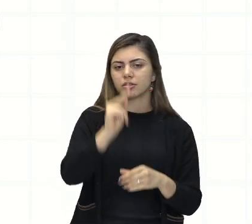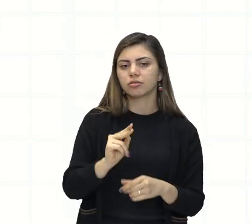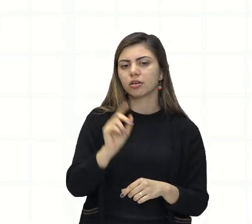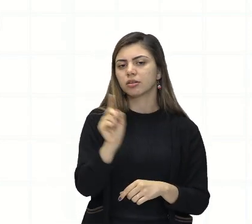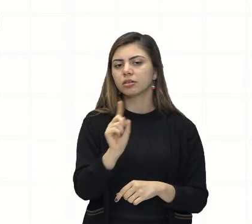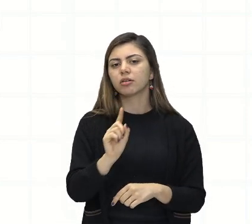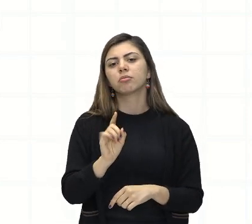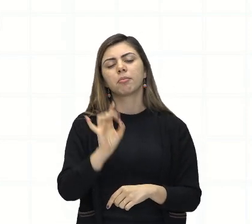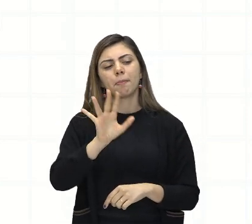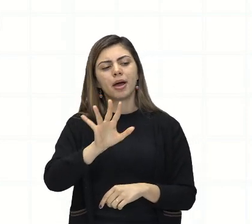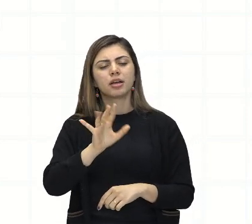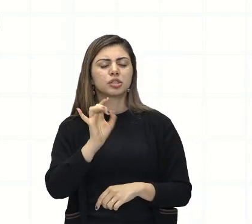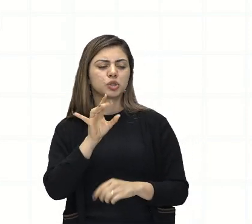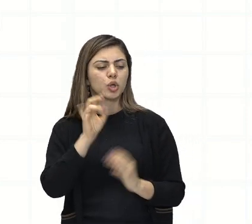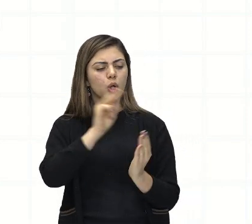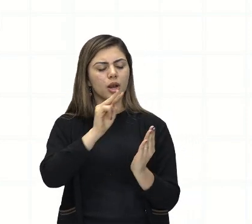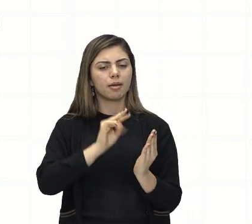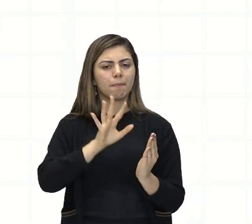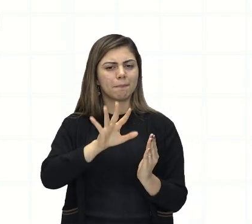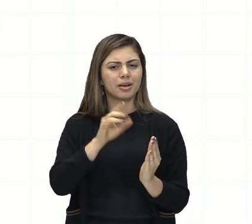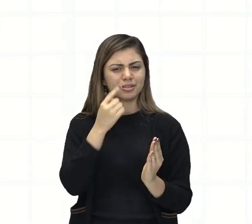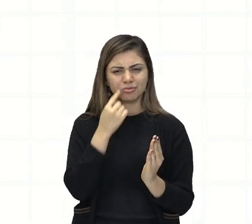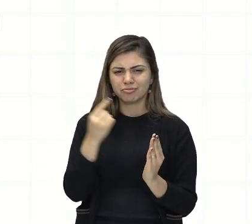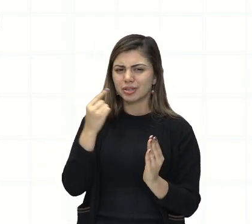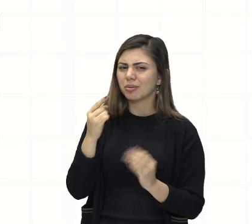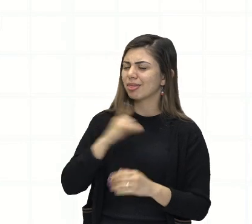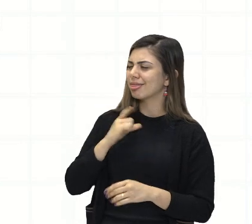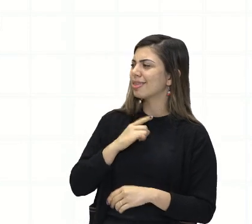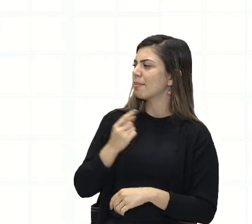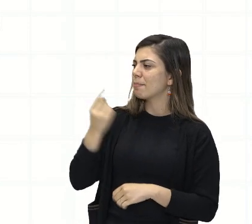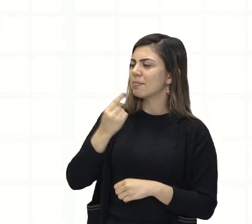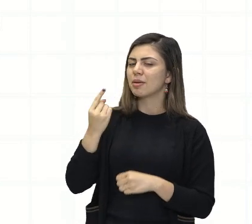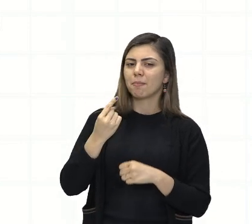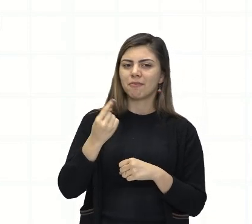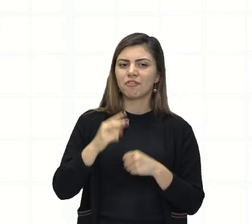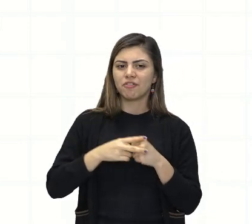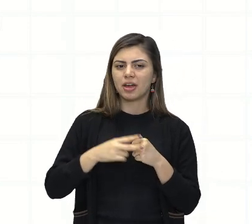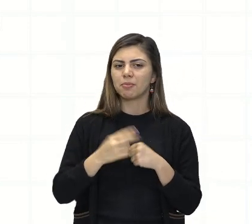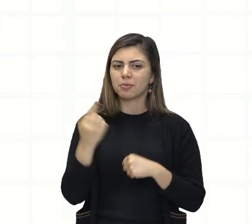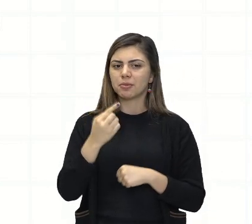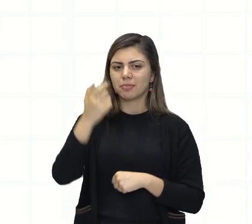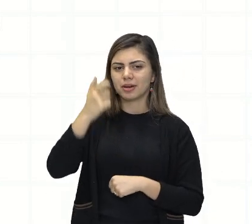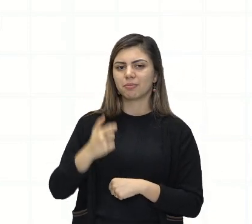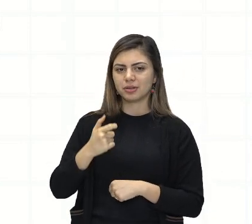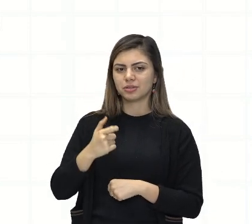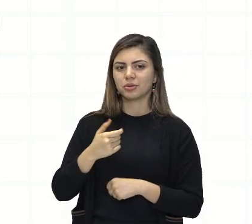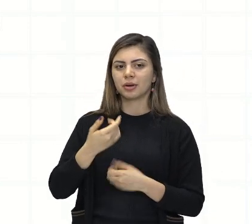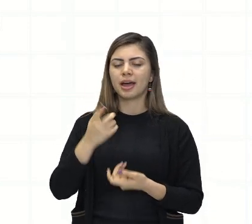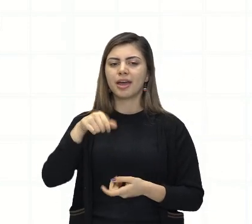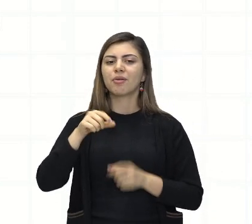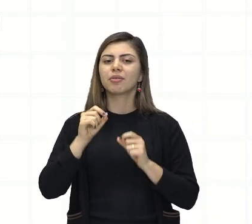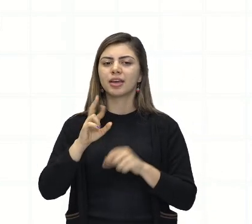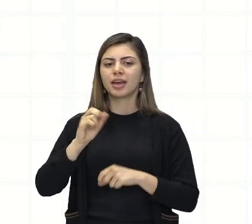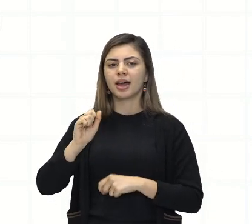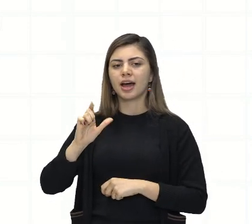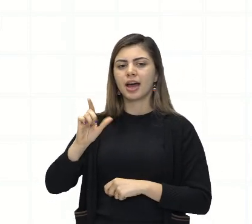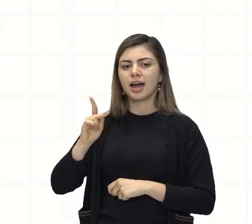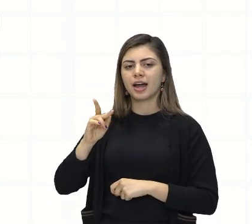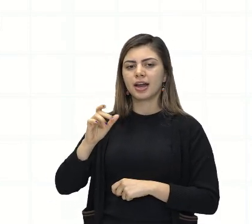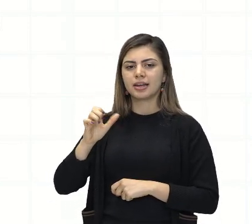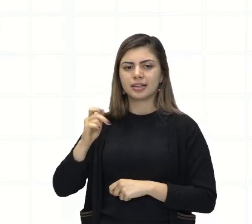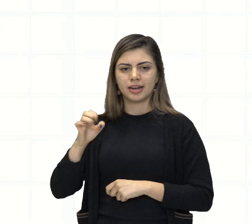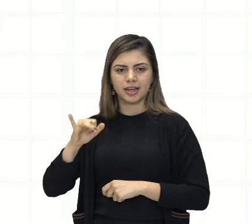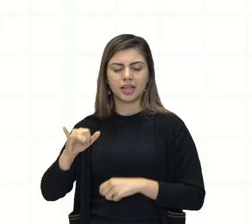fosse onisciente, mas não participa. Só que ele fala em primeira pessoa: ralhei, dei conselhos. Então, pode ser um amigo